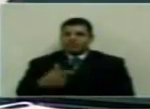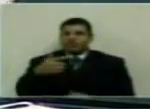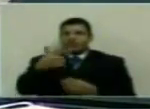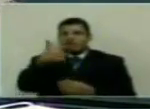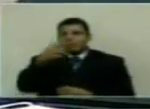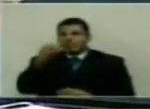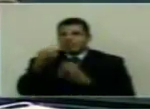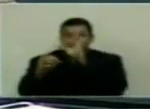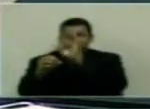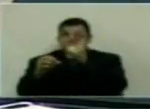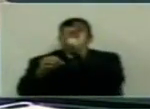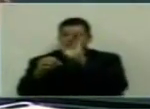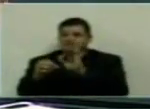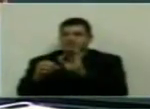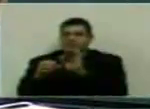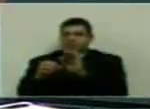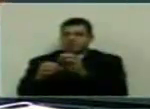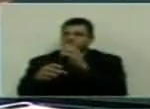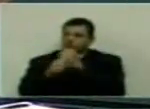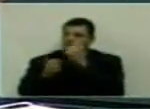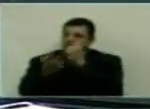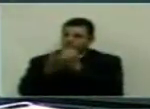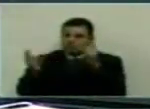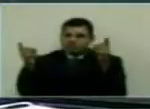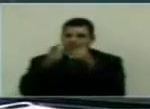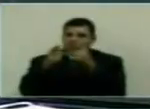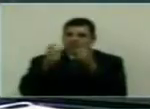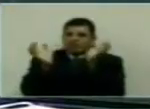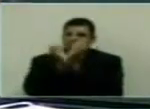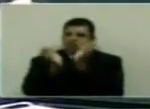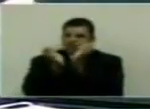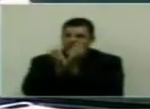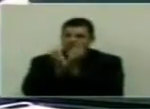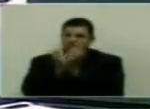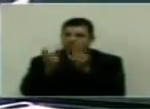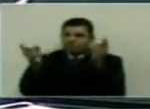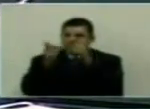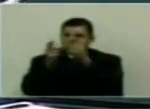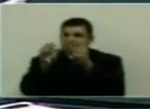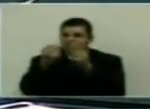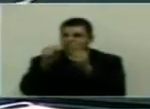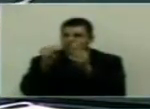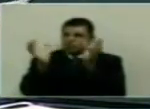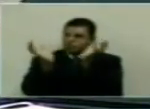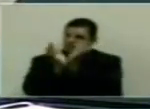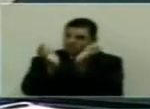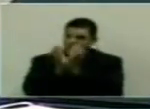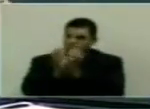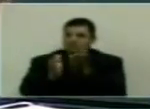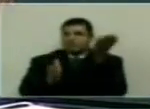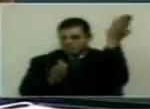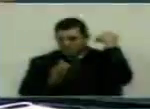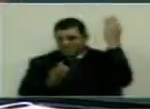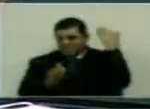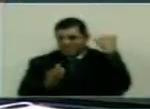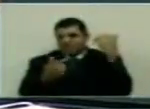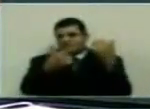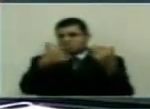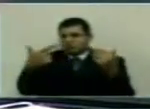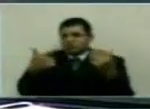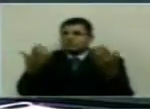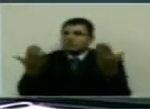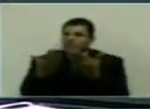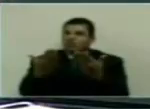20% do contrato reduzido, equipe de 12 equipes reduzido para 8 equipes.